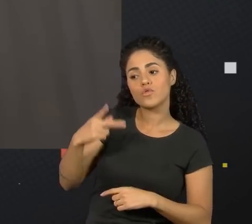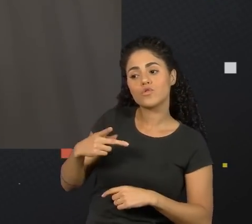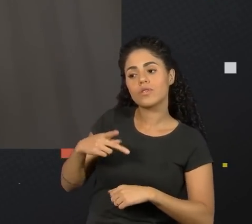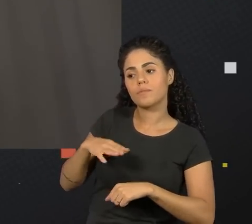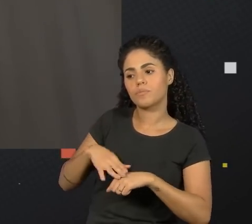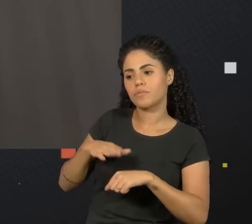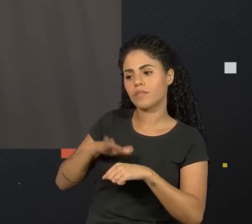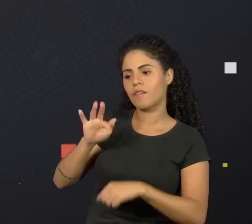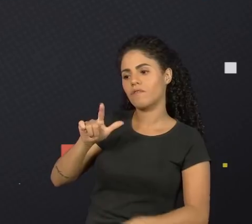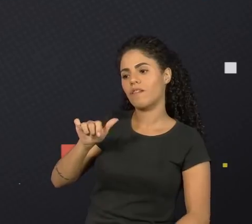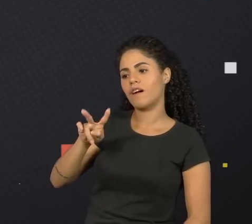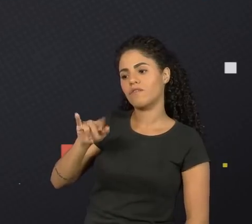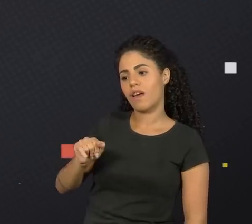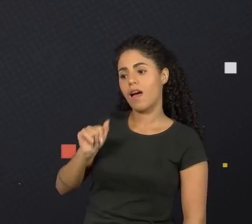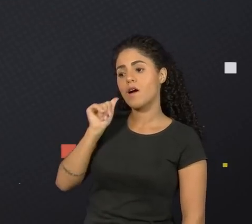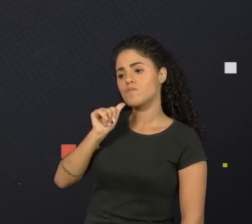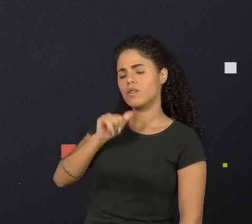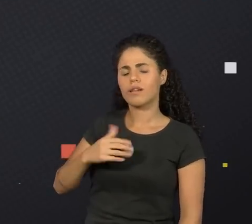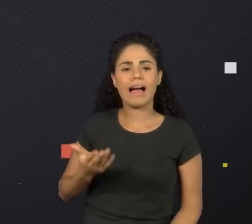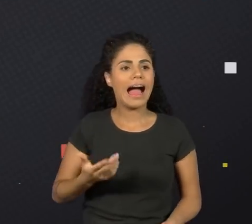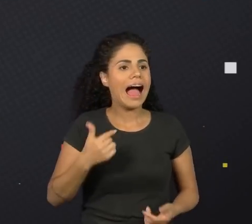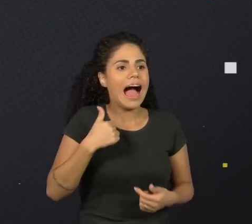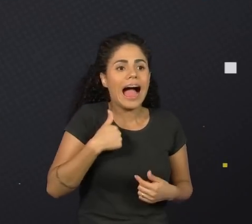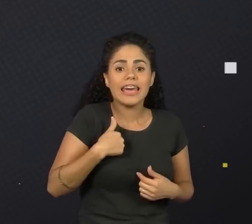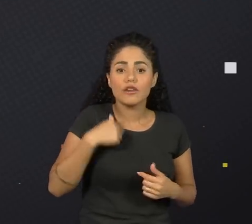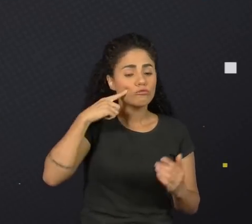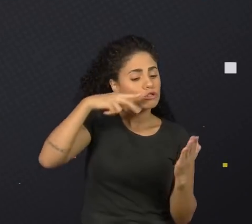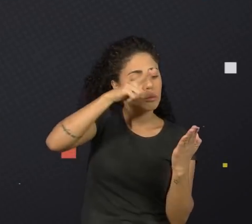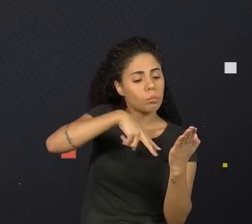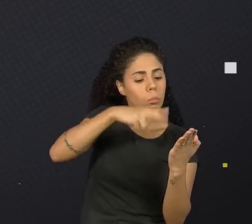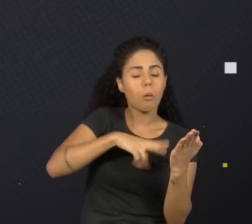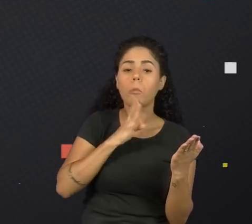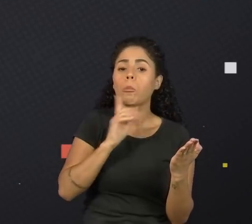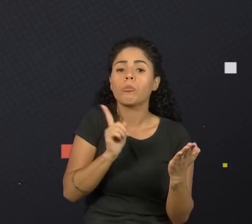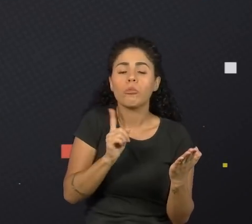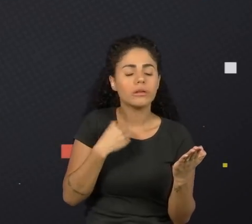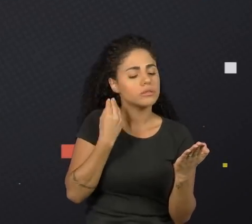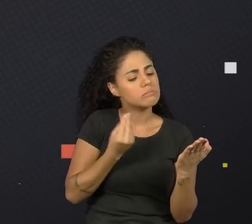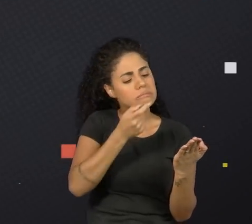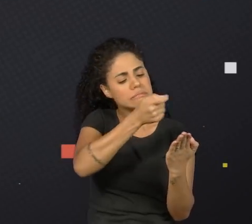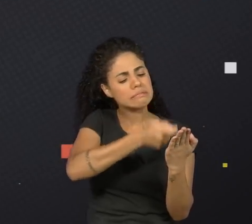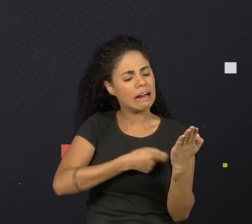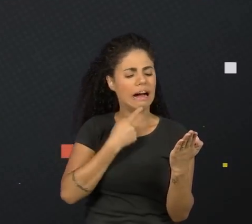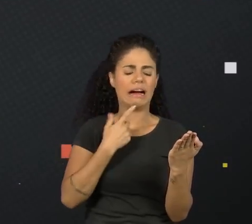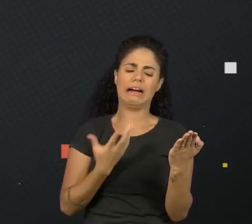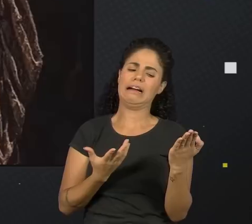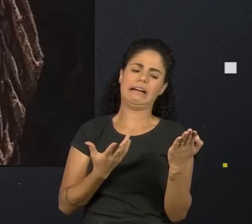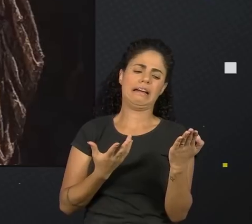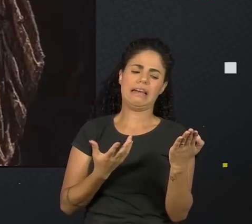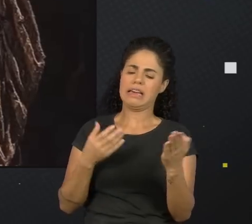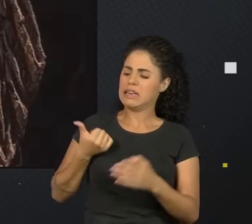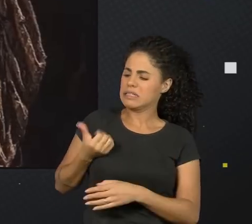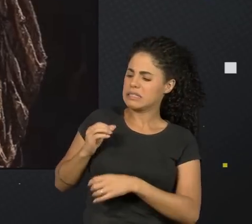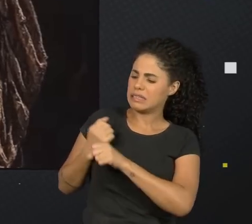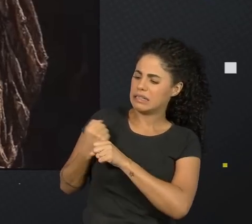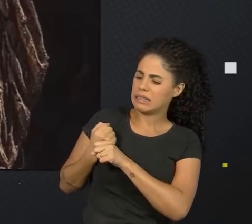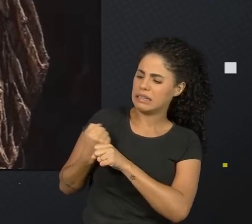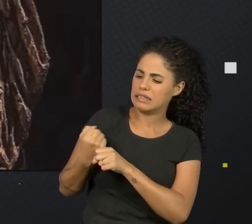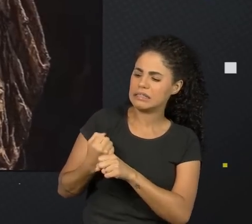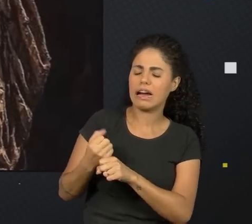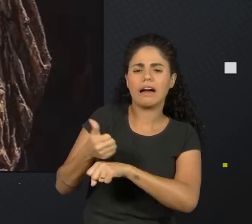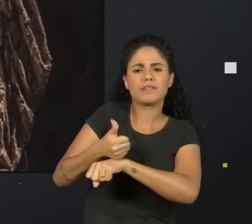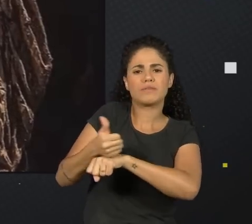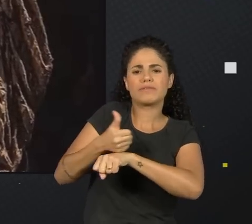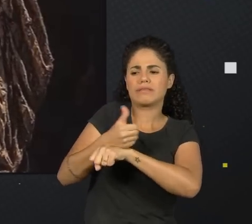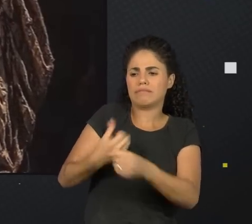Dona Flávia. Eu não tinha lido a peça, eu não conhecia. Eu falei, também eu não vou fazer 60 anos de carreira e dar o